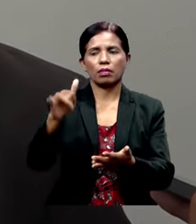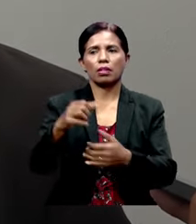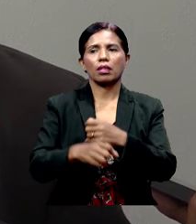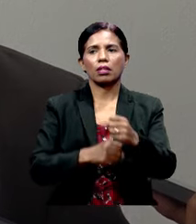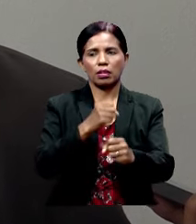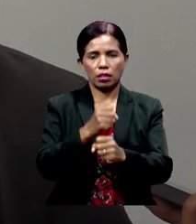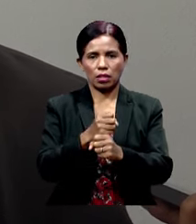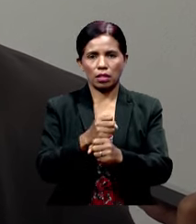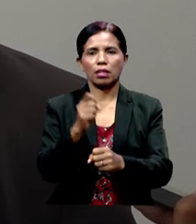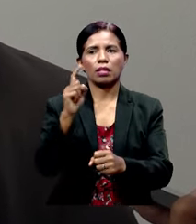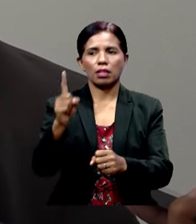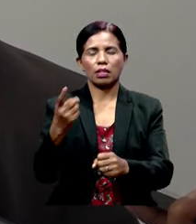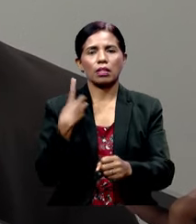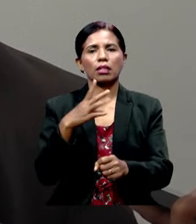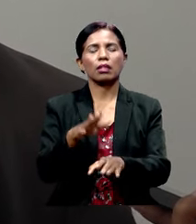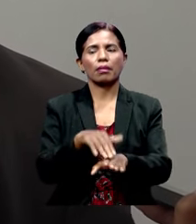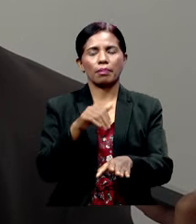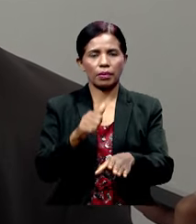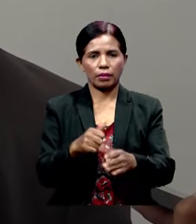be kita bolo